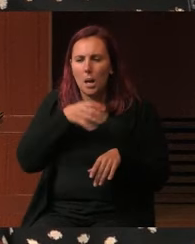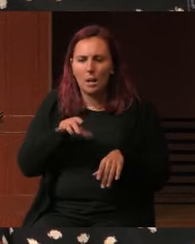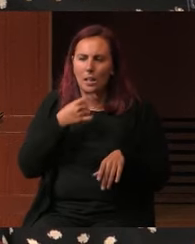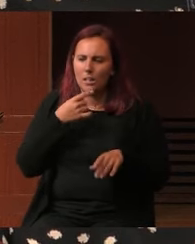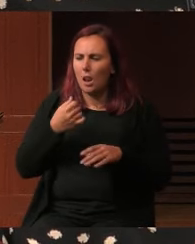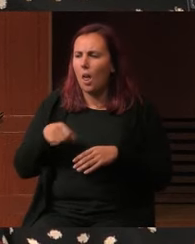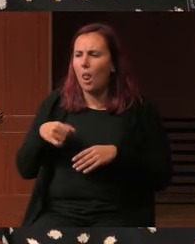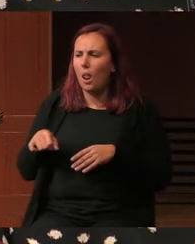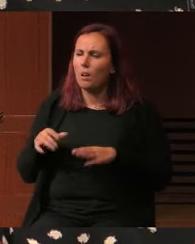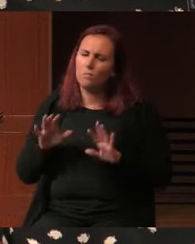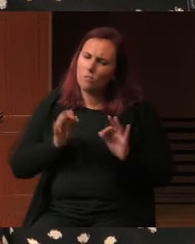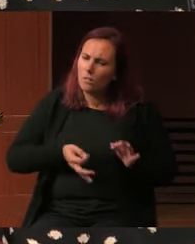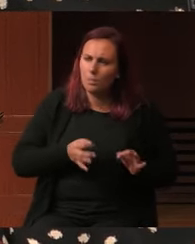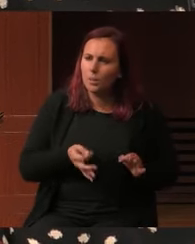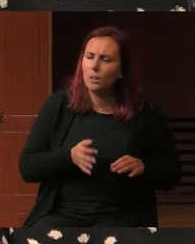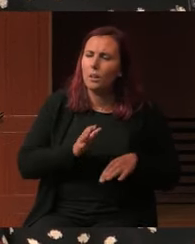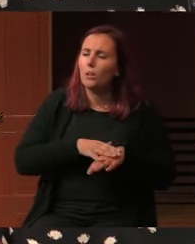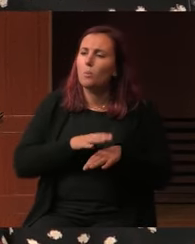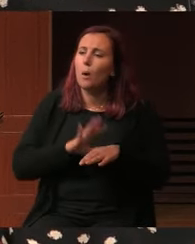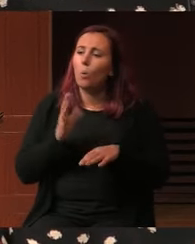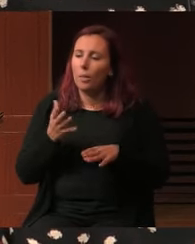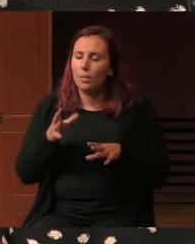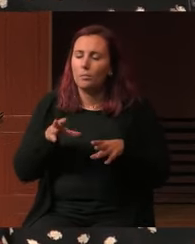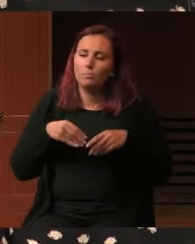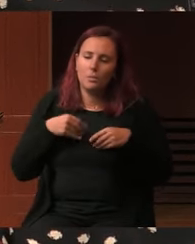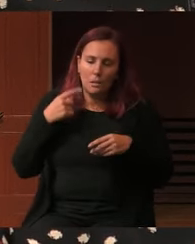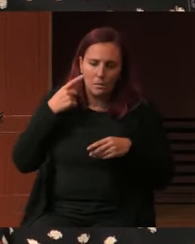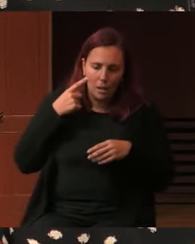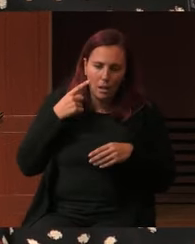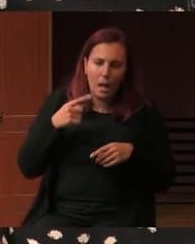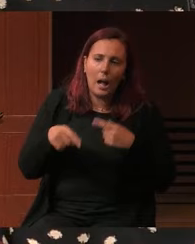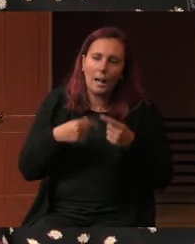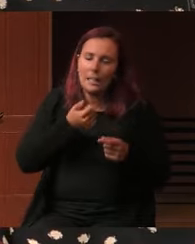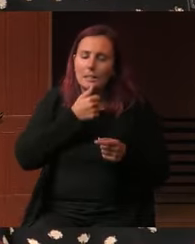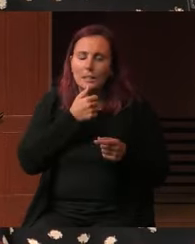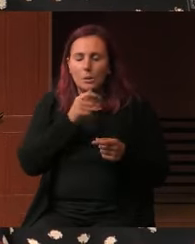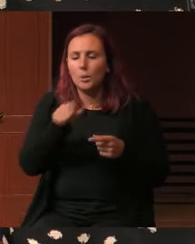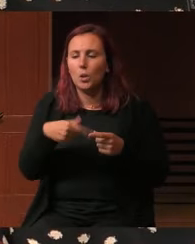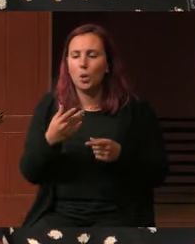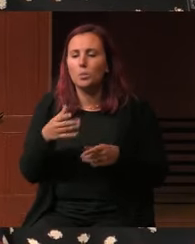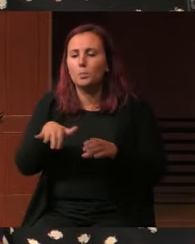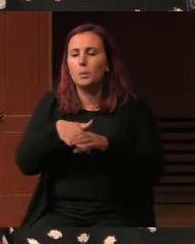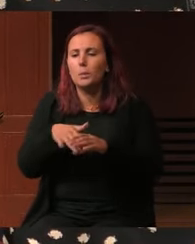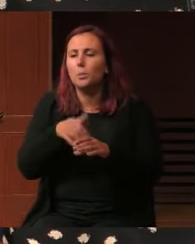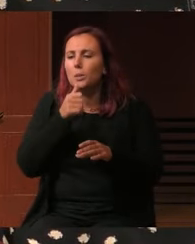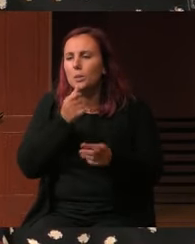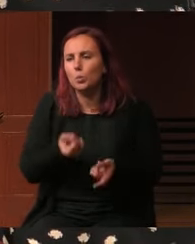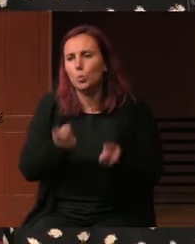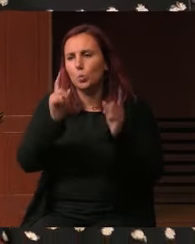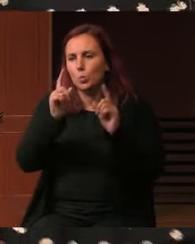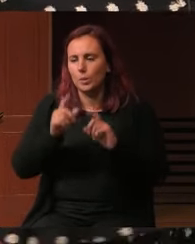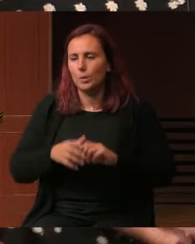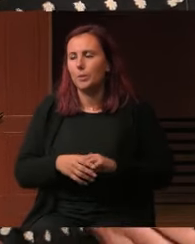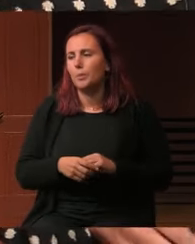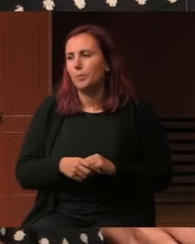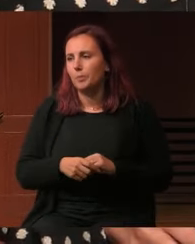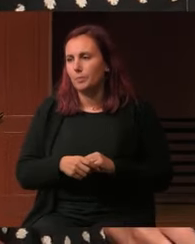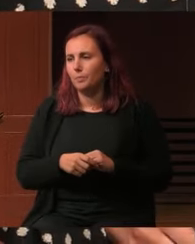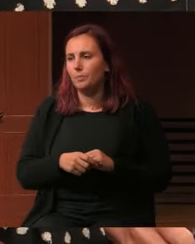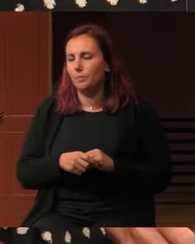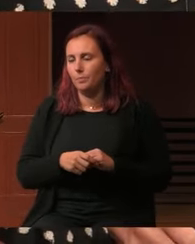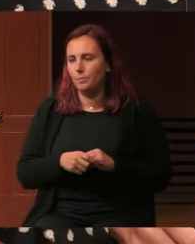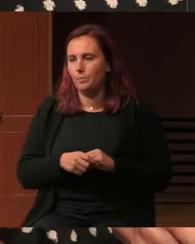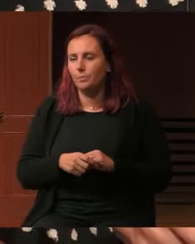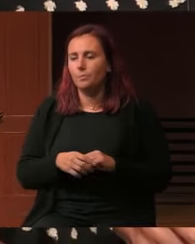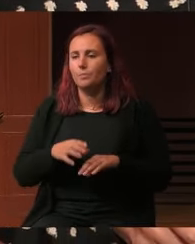negar, e depois, quando aceitamos, foi o que alguém decidiu por nós e nós não tivemos uma palavra a dizer naquilo que queremos que